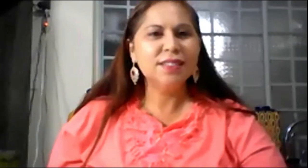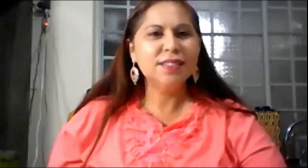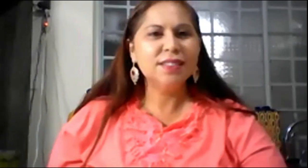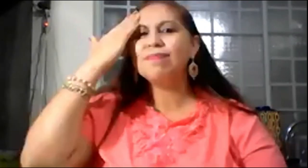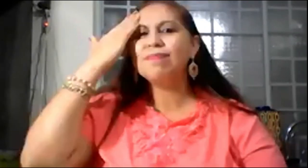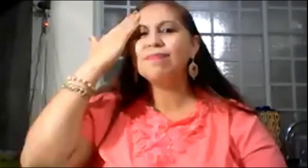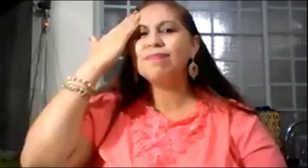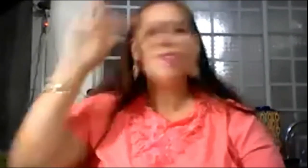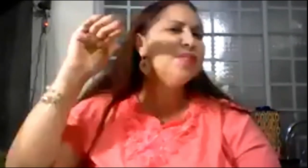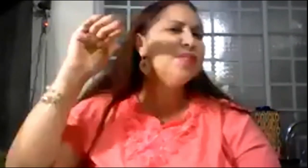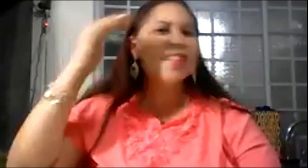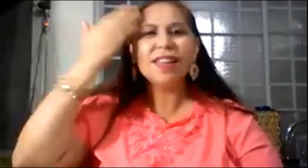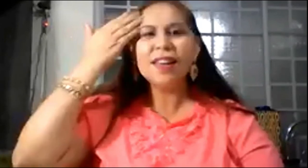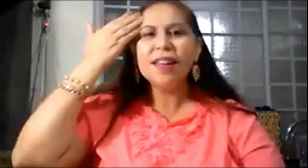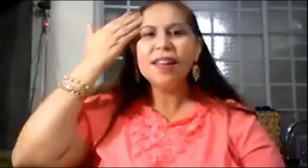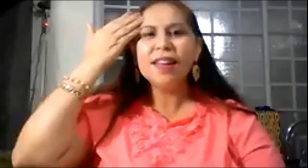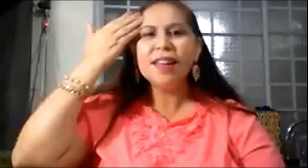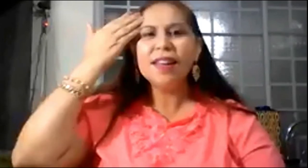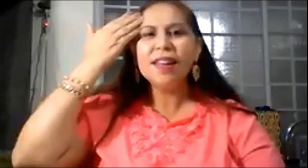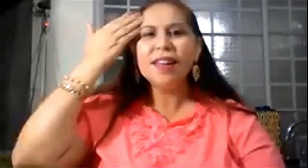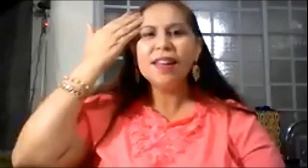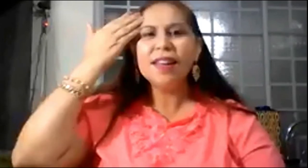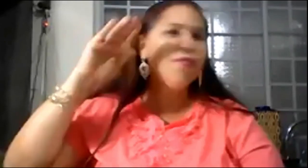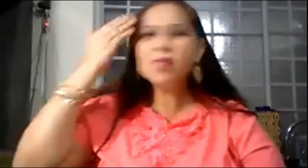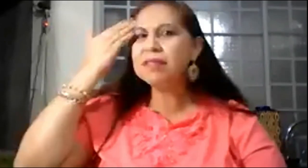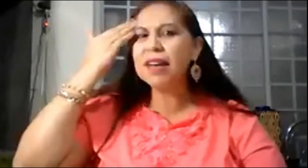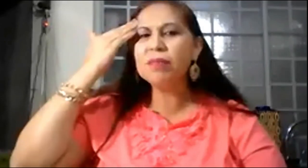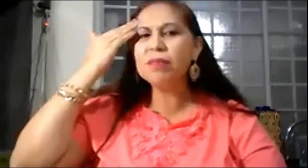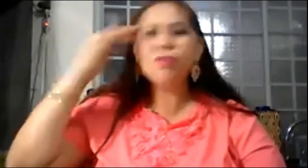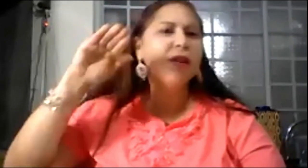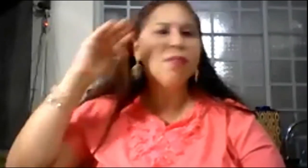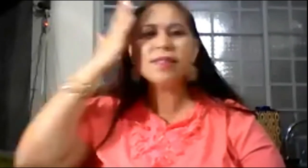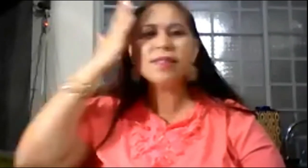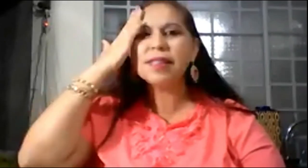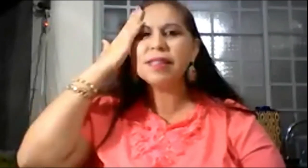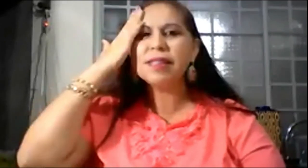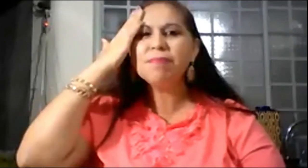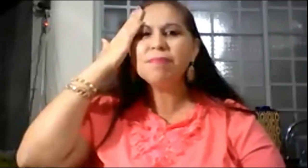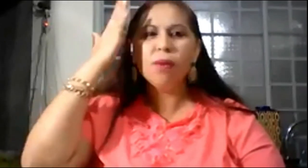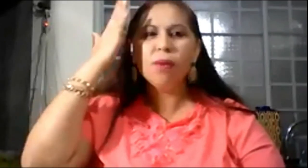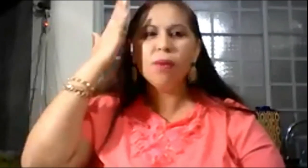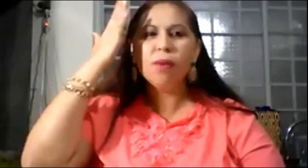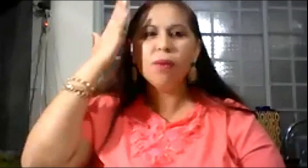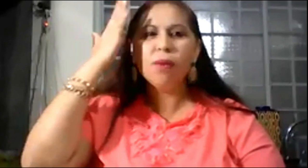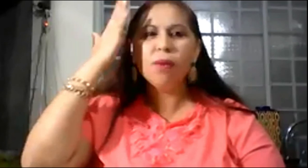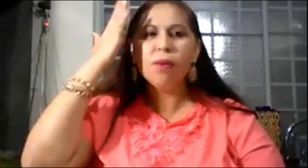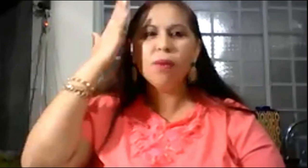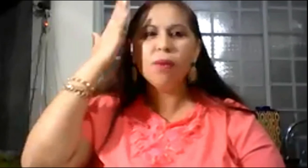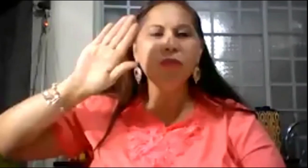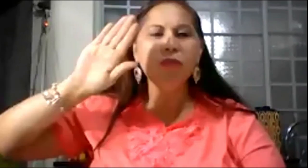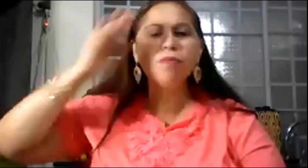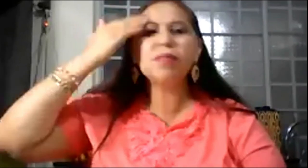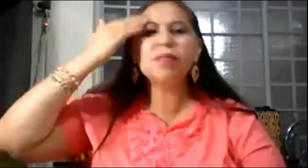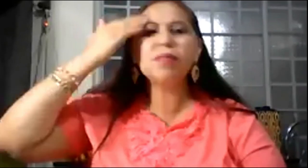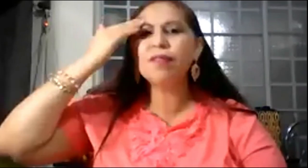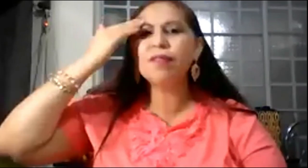Certo, Grazi? Não sei. Então você faz como que fosse, não é? Um movimento assim, ó, sei, não sei, ó,